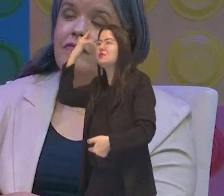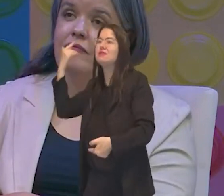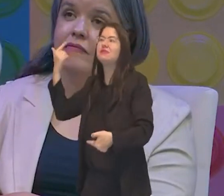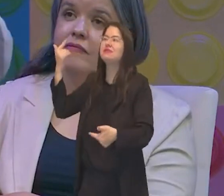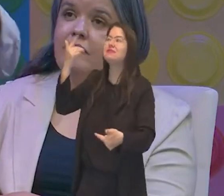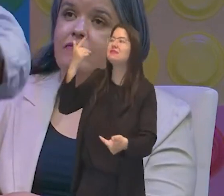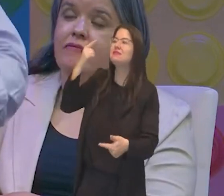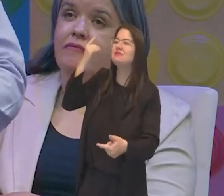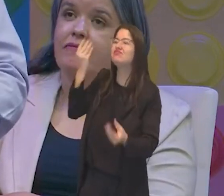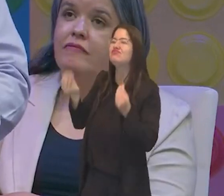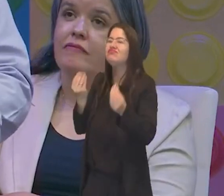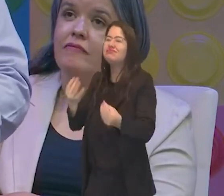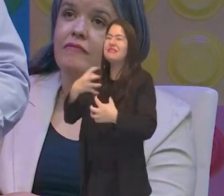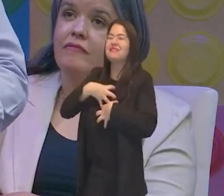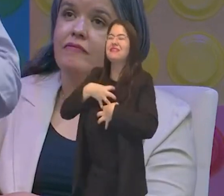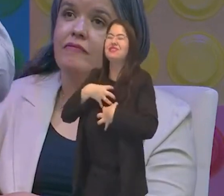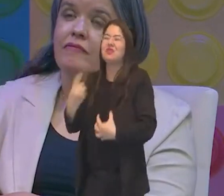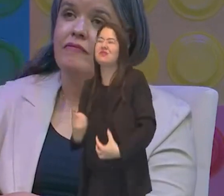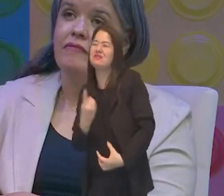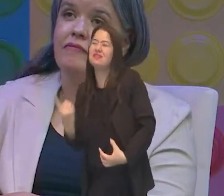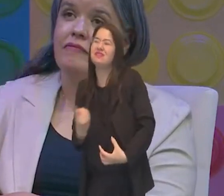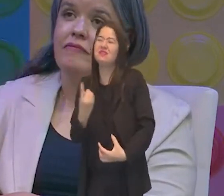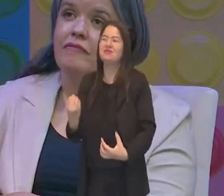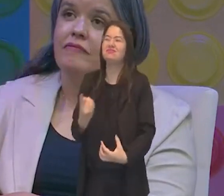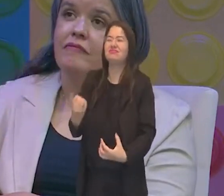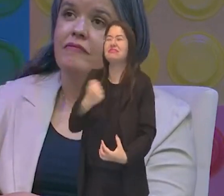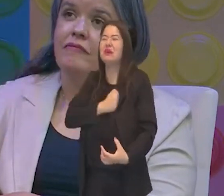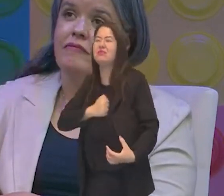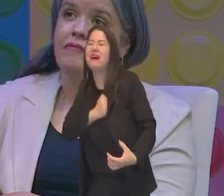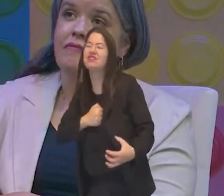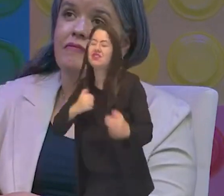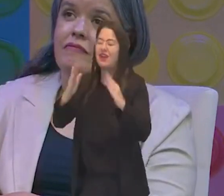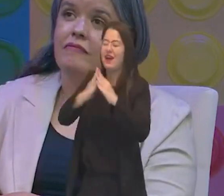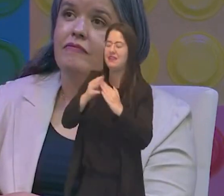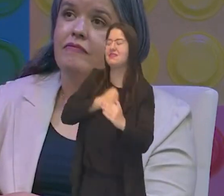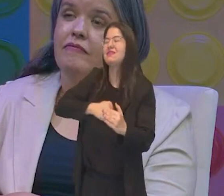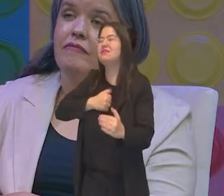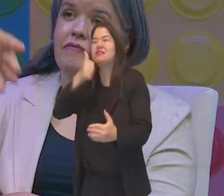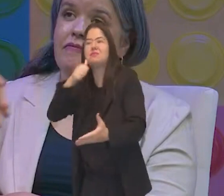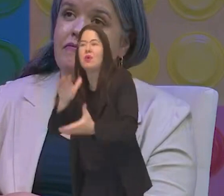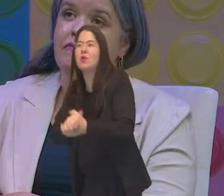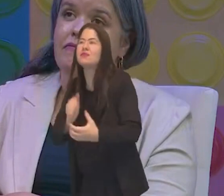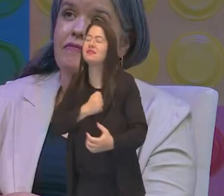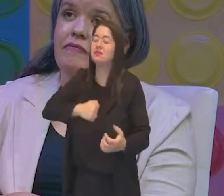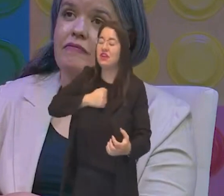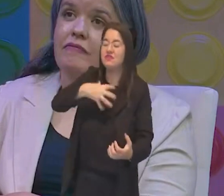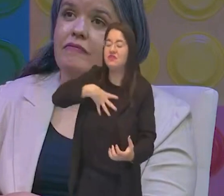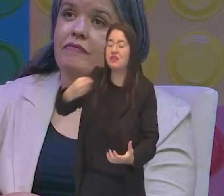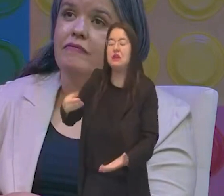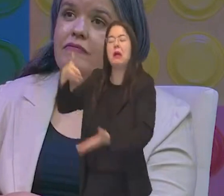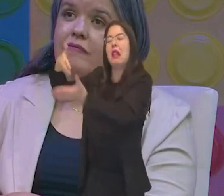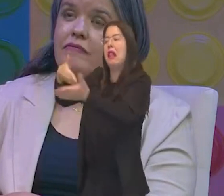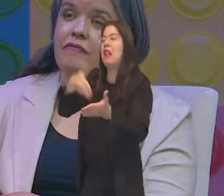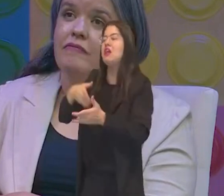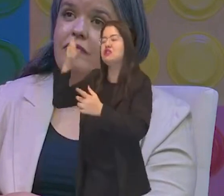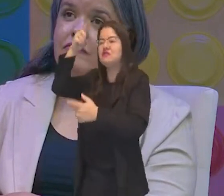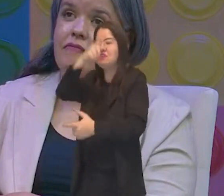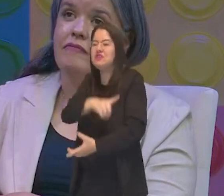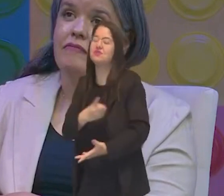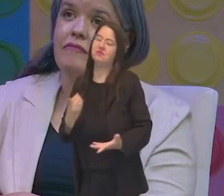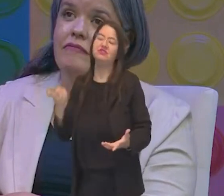meu dia, falar das minhas lutas, das dificuldades que tive, orar junto pelas dificuldades que ainda